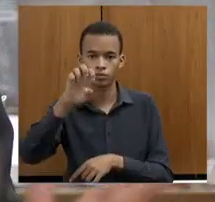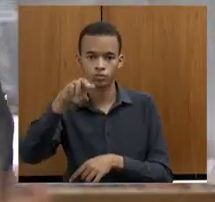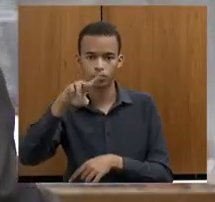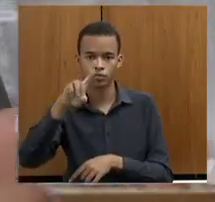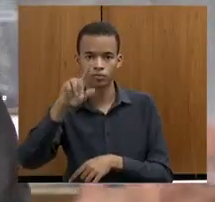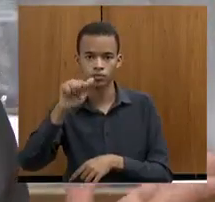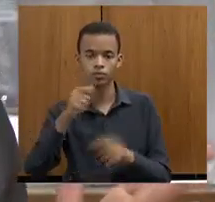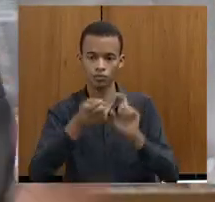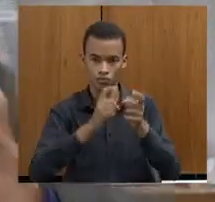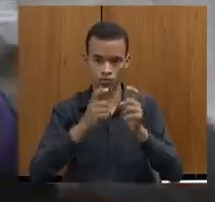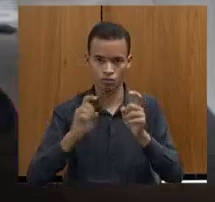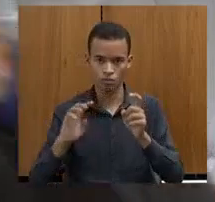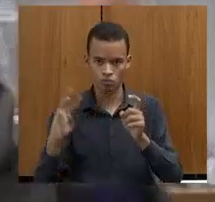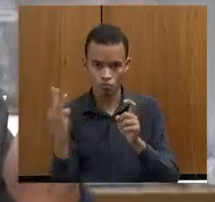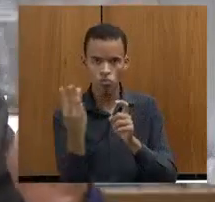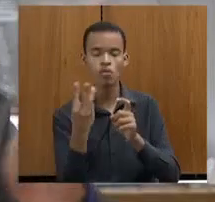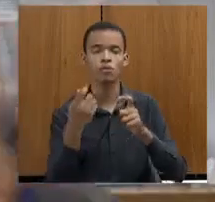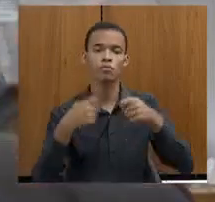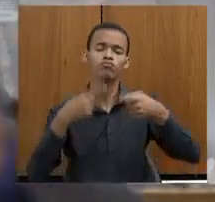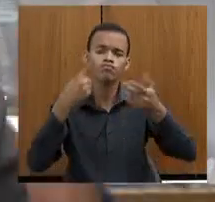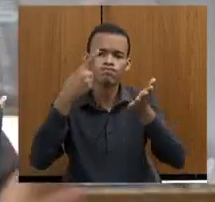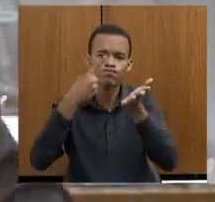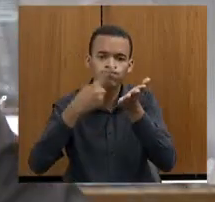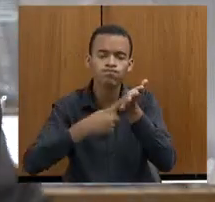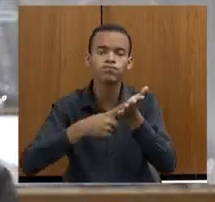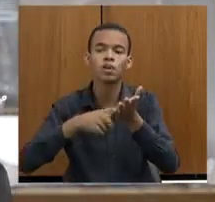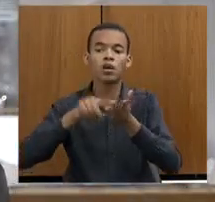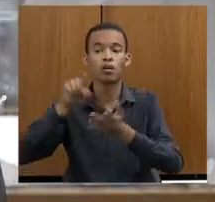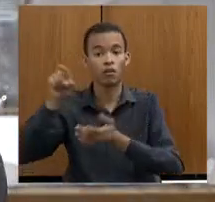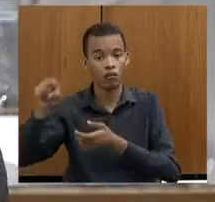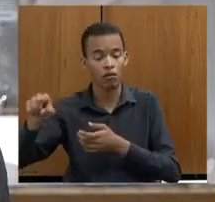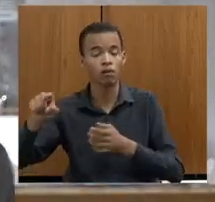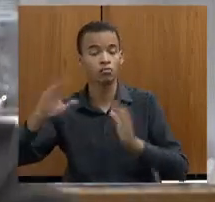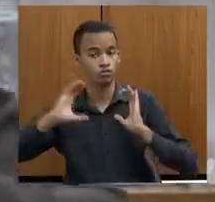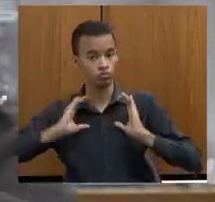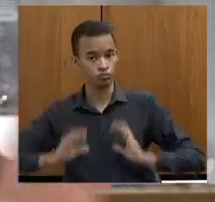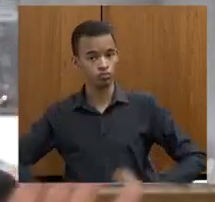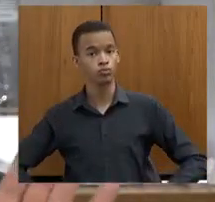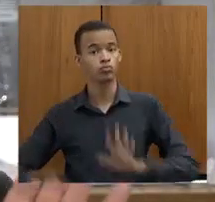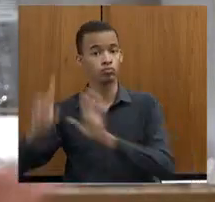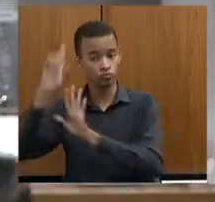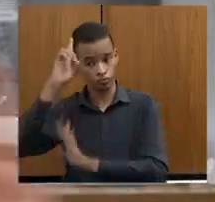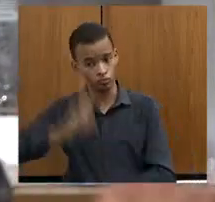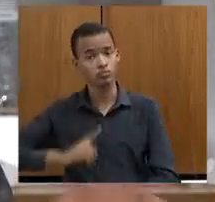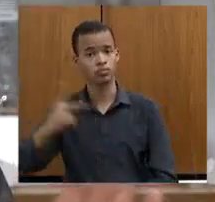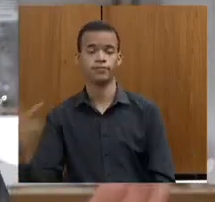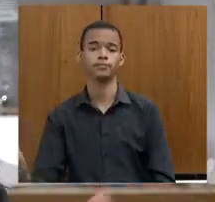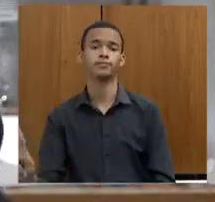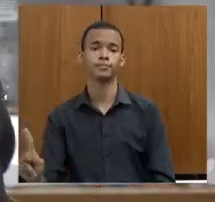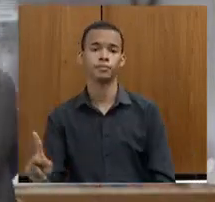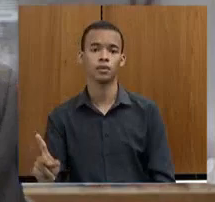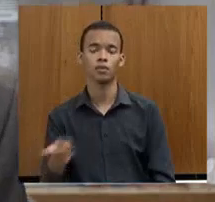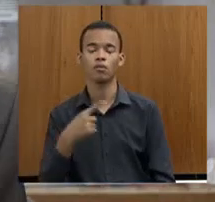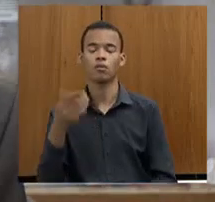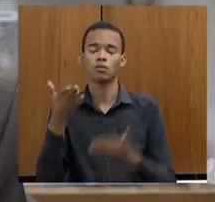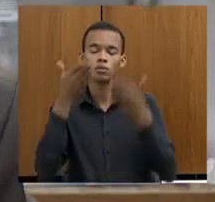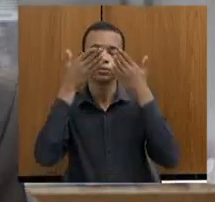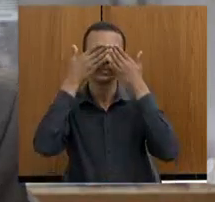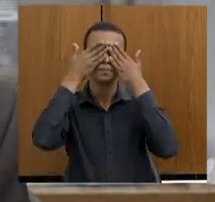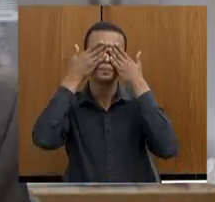fugir colocar um uma venda no olho e falar assim olha não quero ver